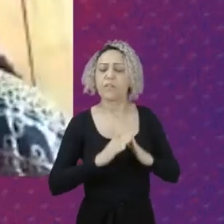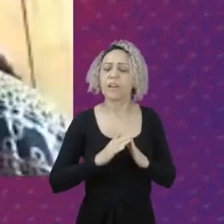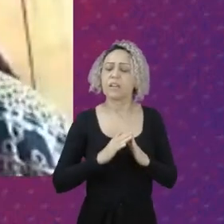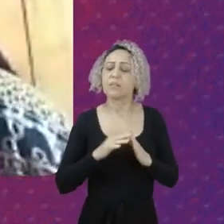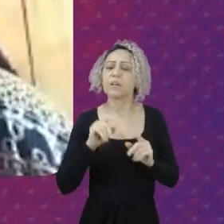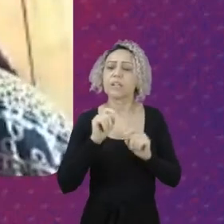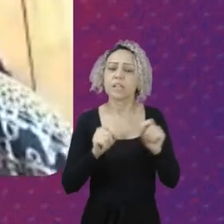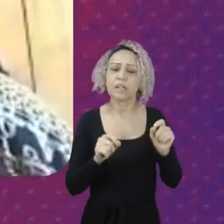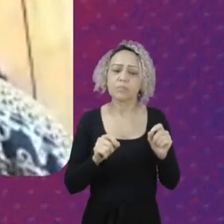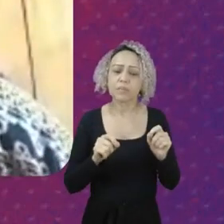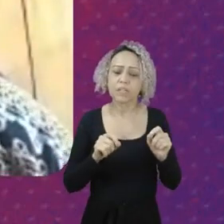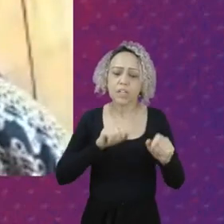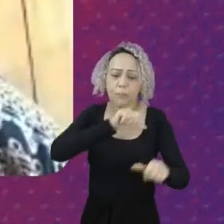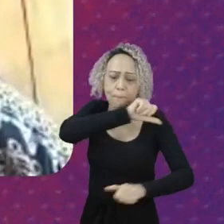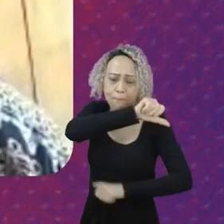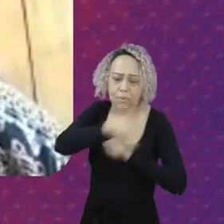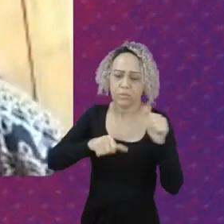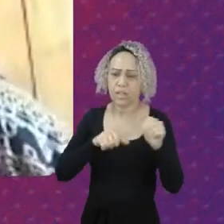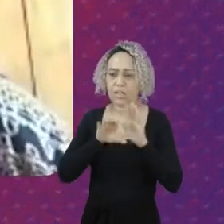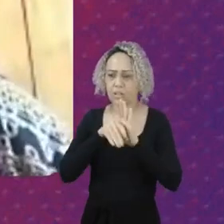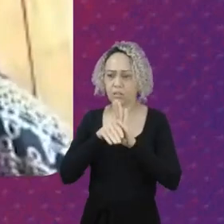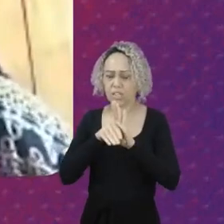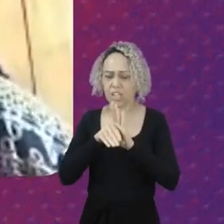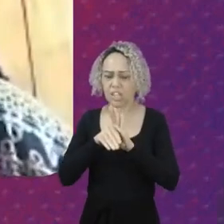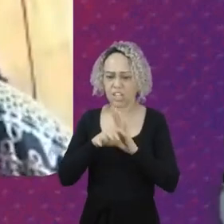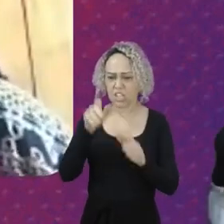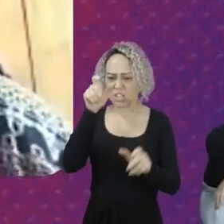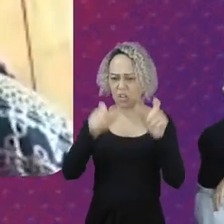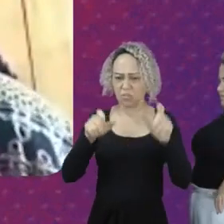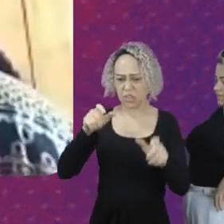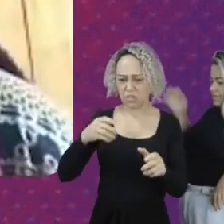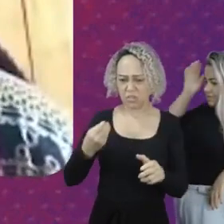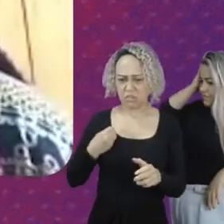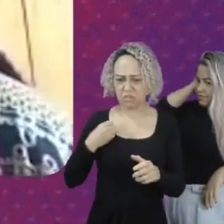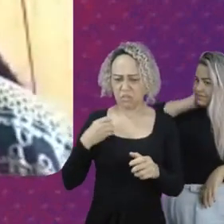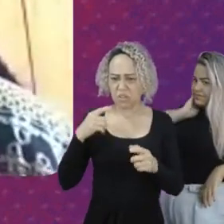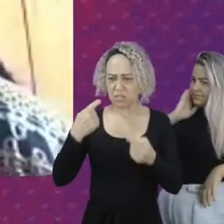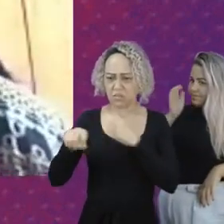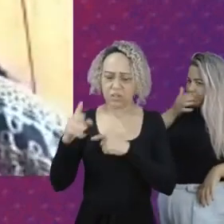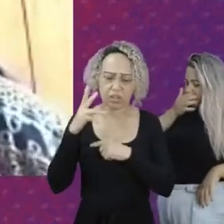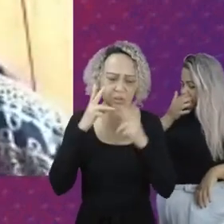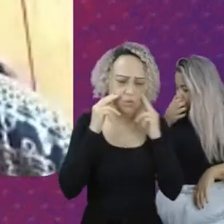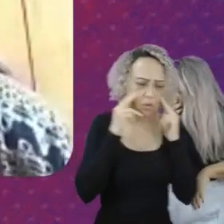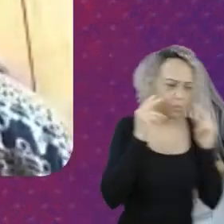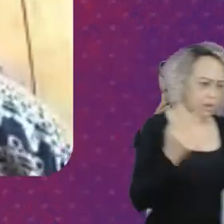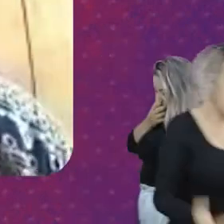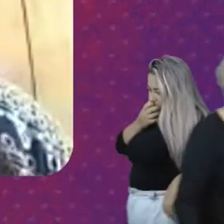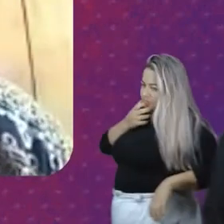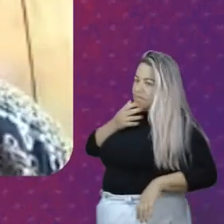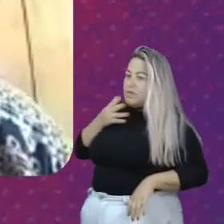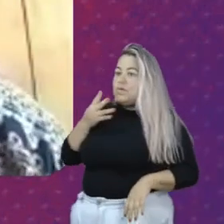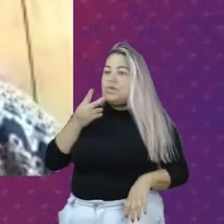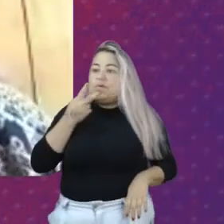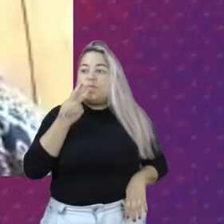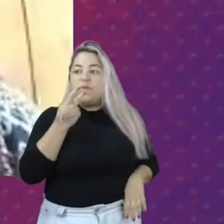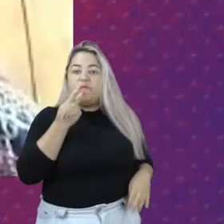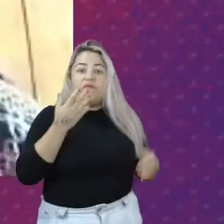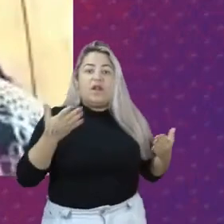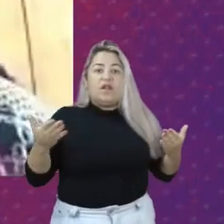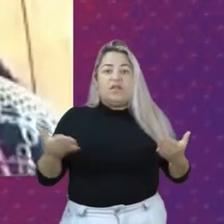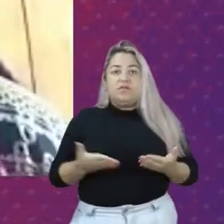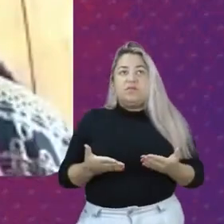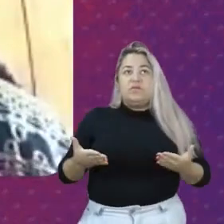essa conceituação de aglomerados subnormais. Como eu disse, hoje